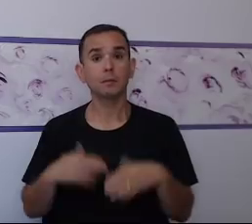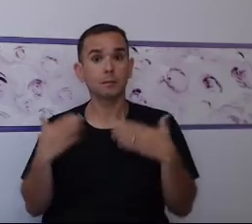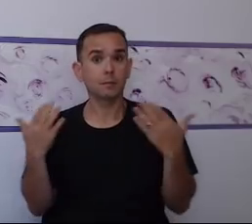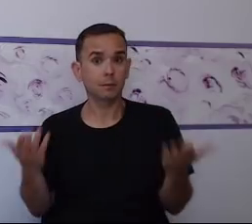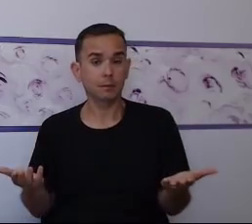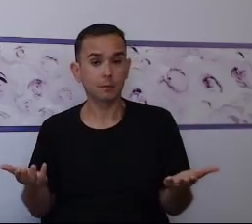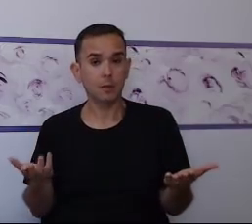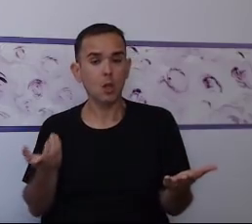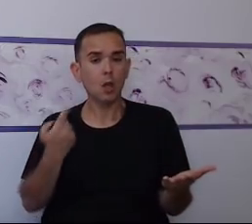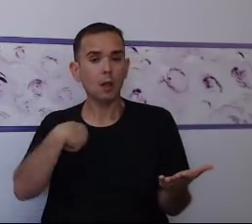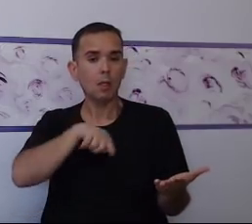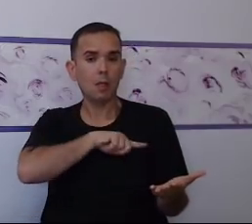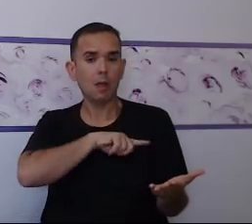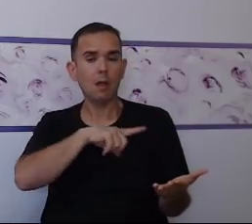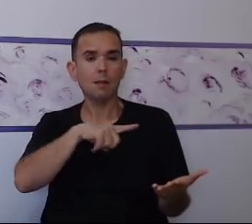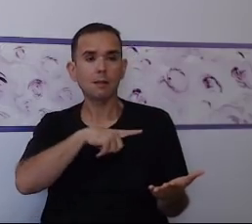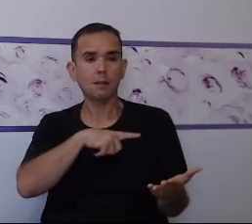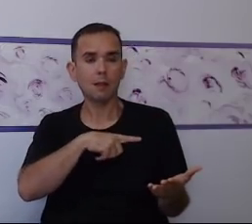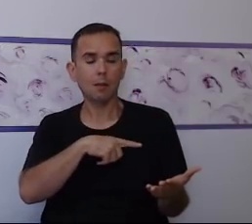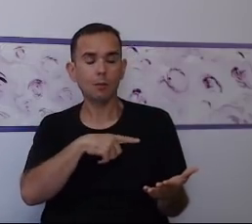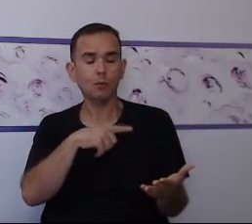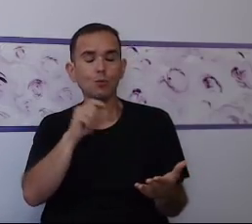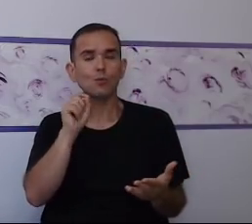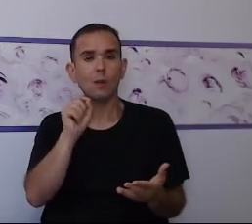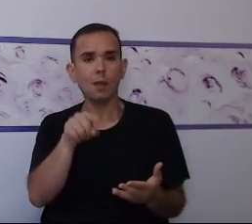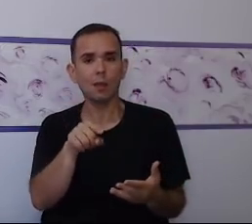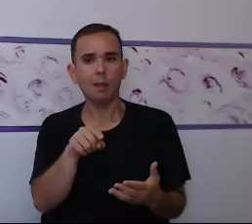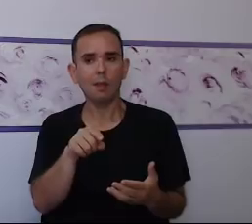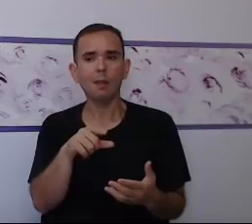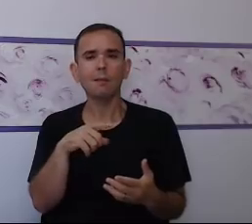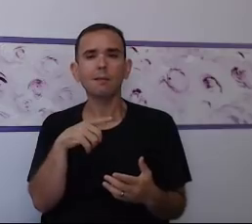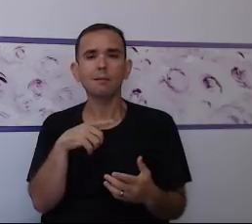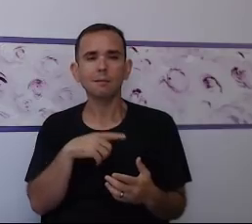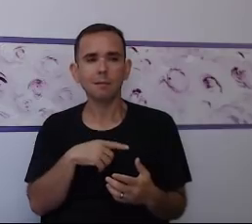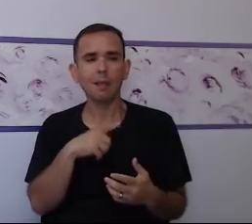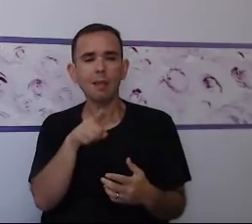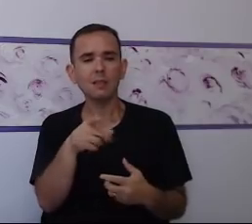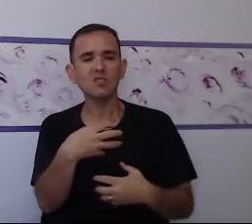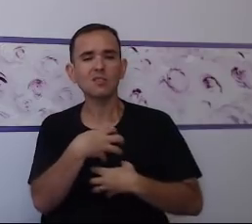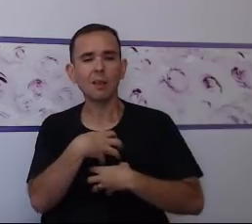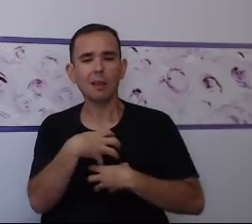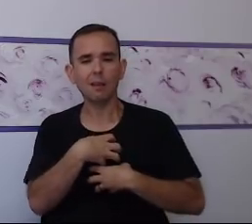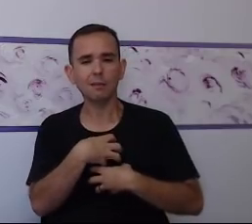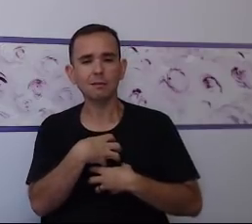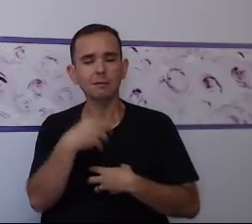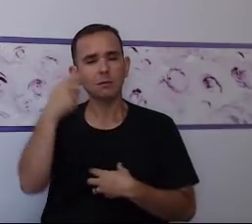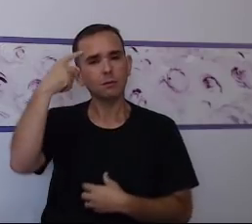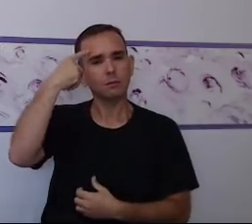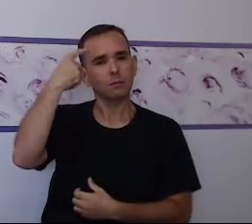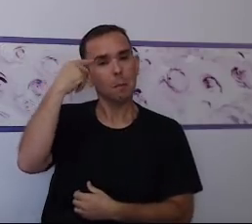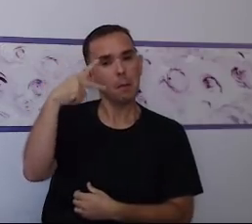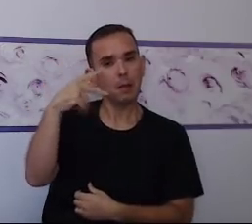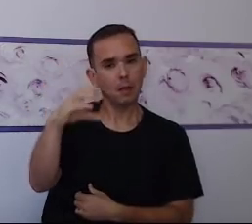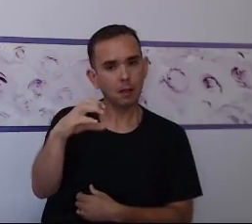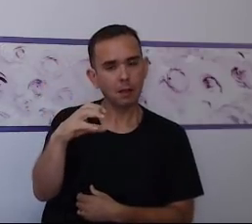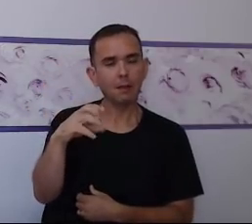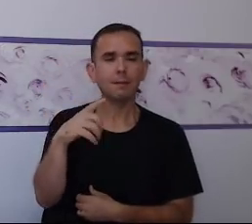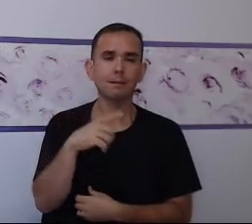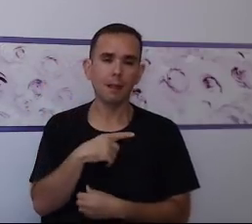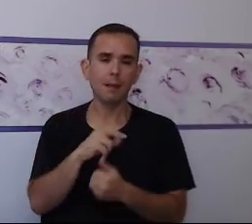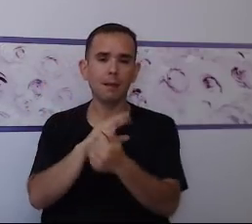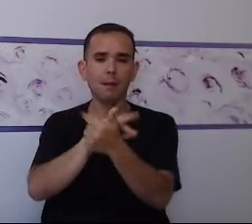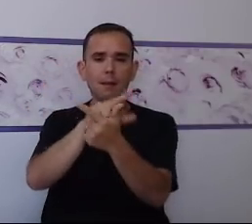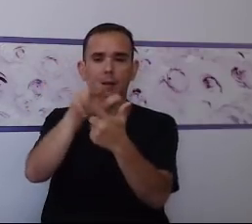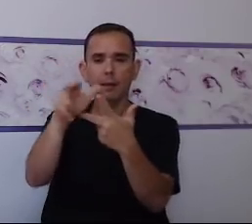Então, nós temos, a Cris demonstrou aqui, então a gente tem nessas formas de paralisia cerebral, tanto o ATAS como